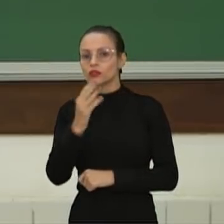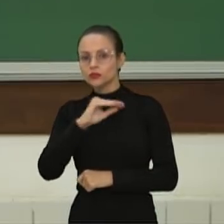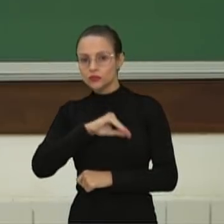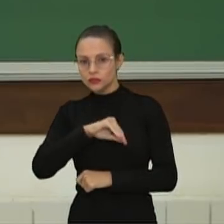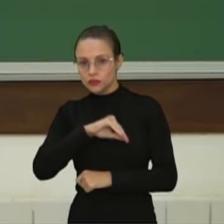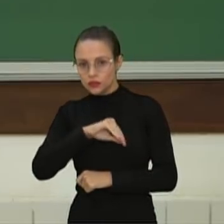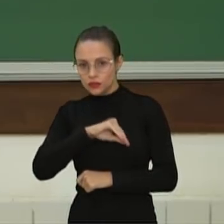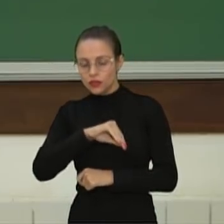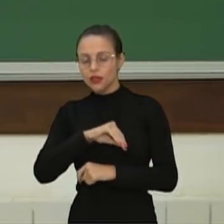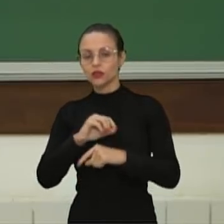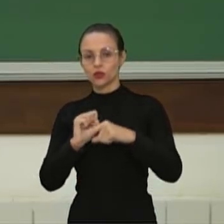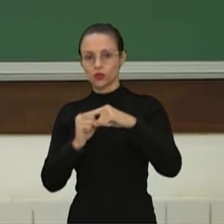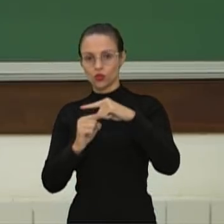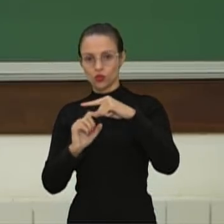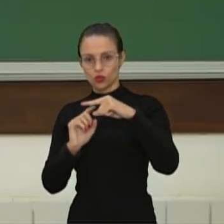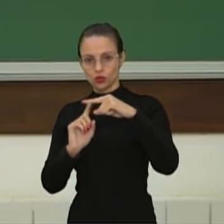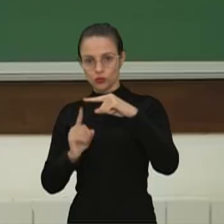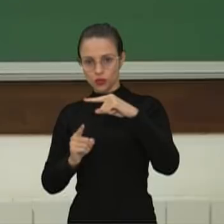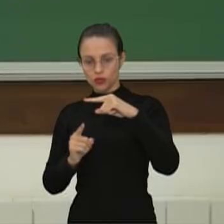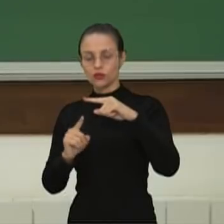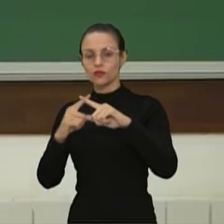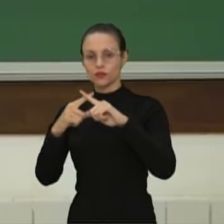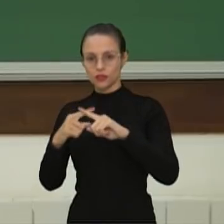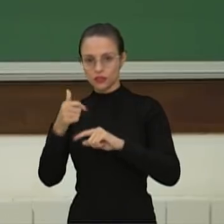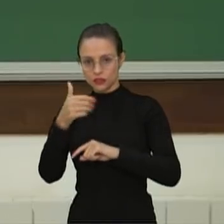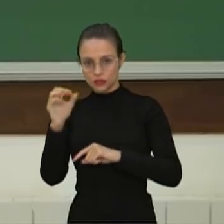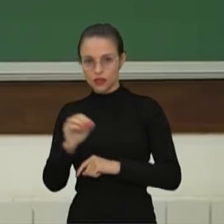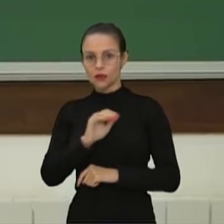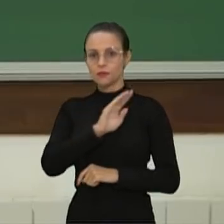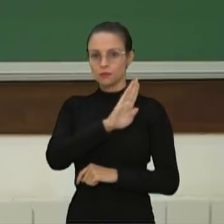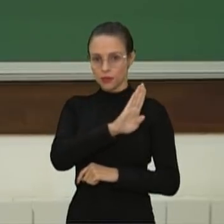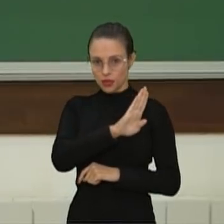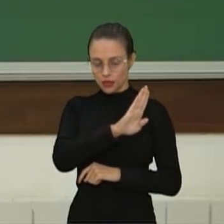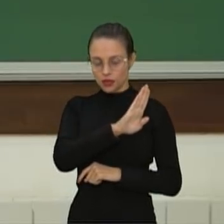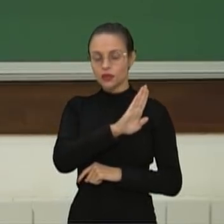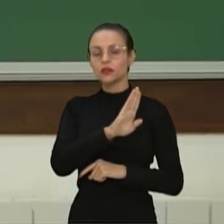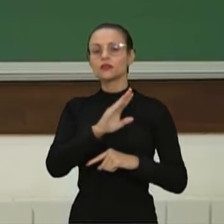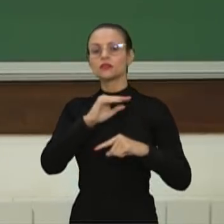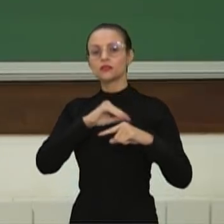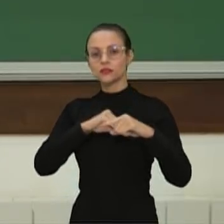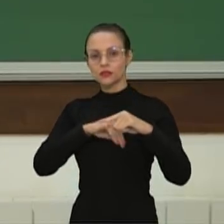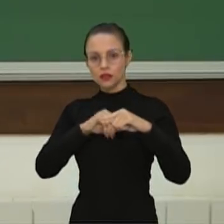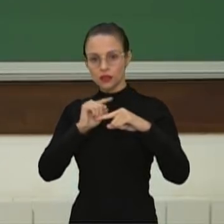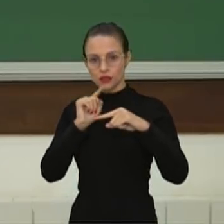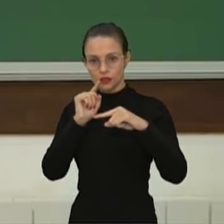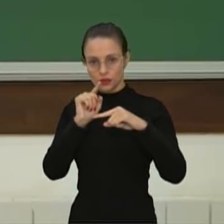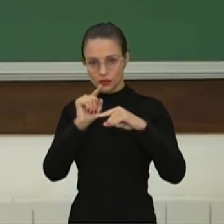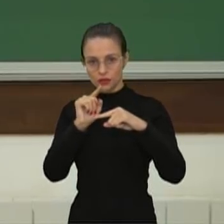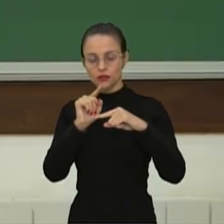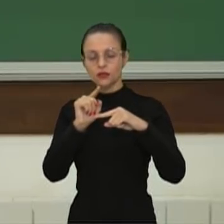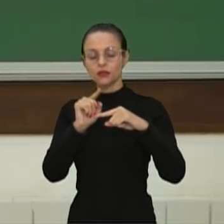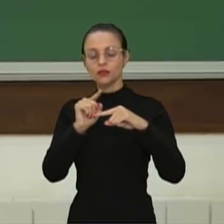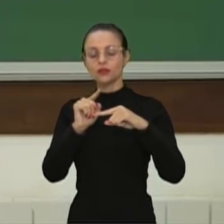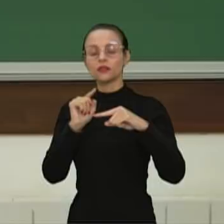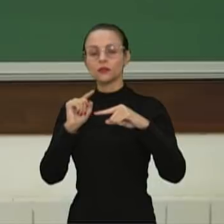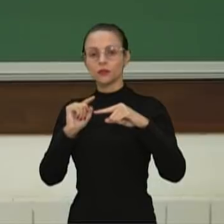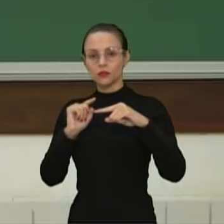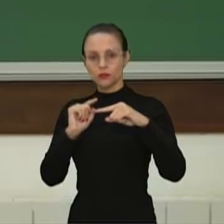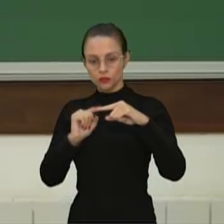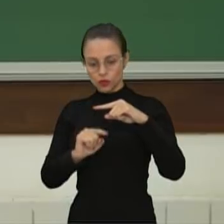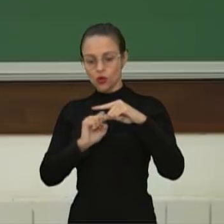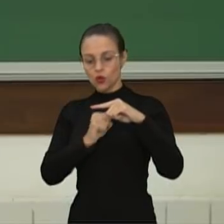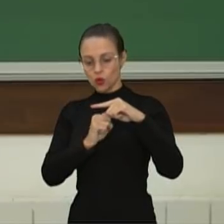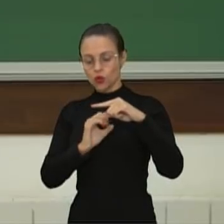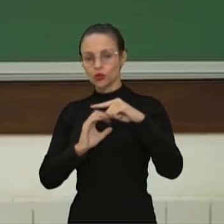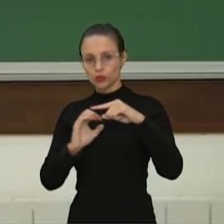ganha sobre 8.000 vezes 100. Funcionário B tem a quantia que ganha, né, divididos por